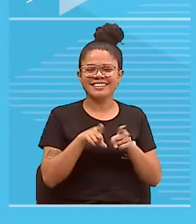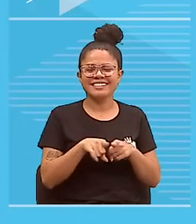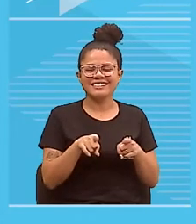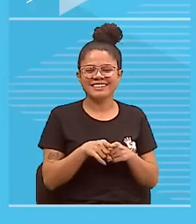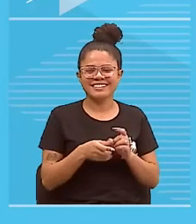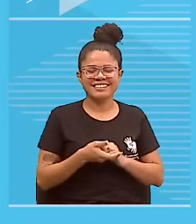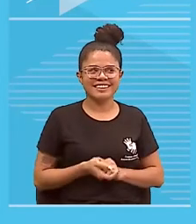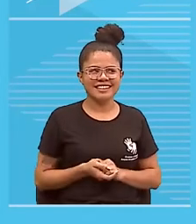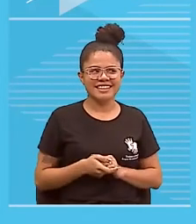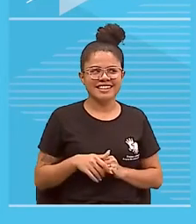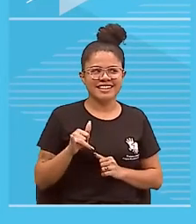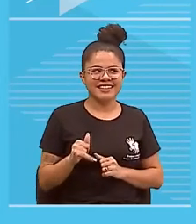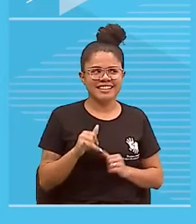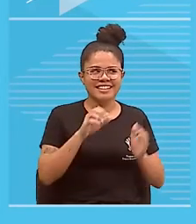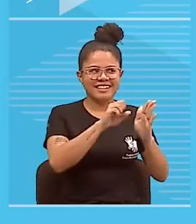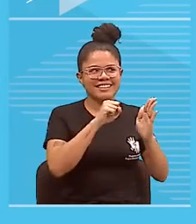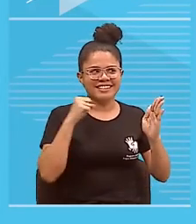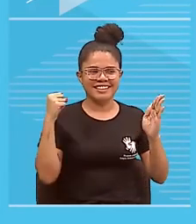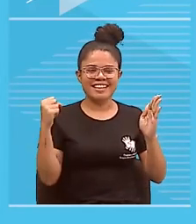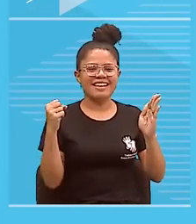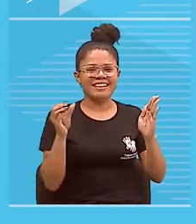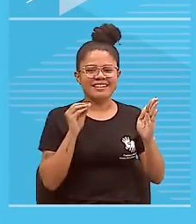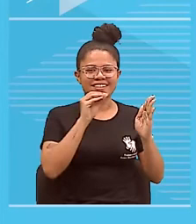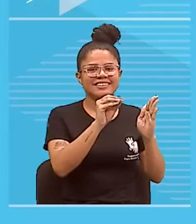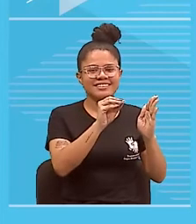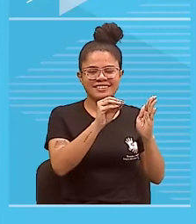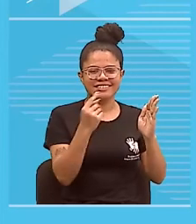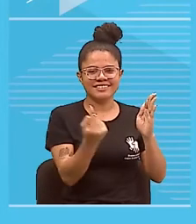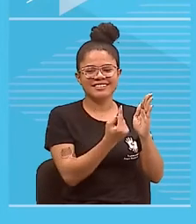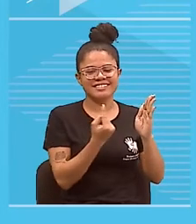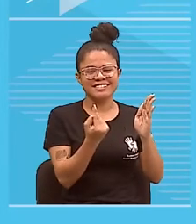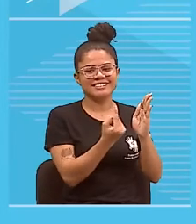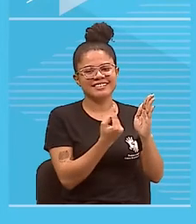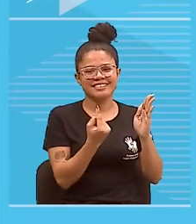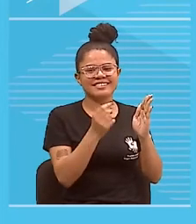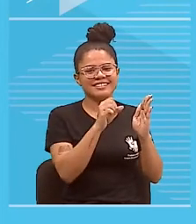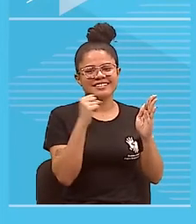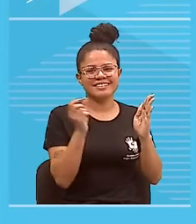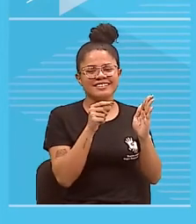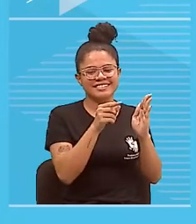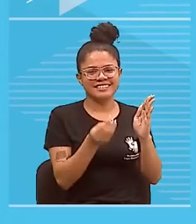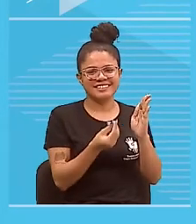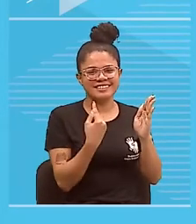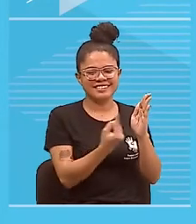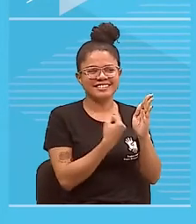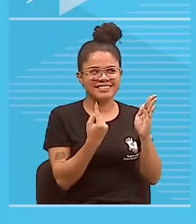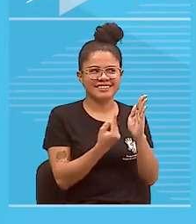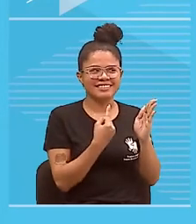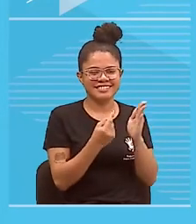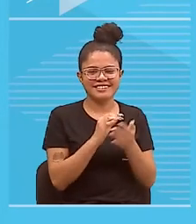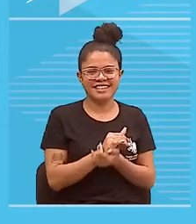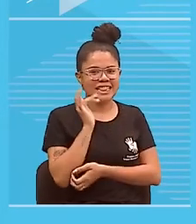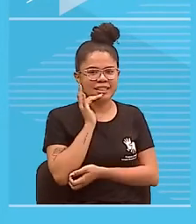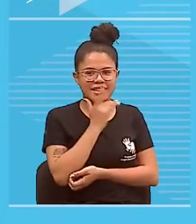e aí tu bota aí no microondas para torrar um minuto Eita mas é bom bota com a casca pouco vai vê-la